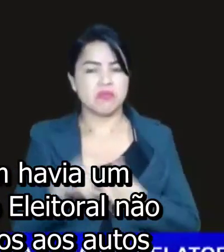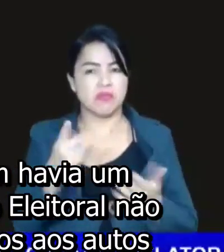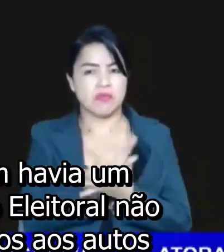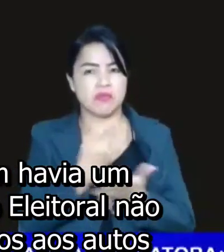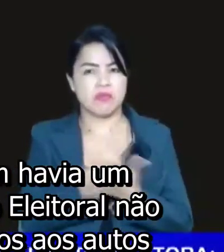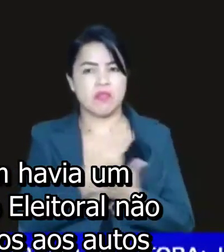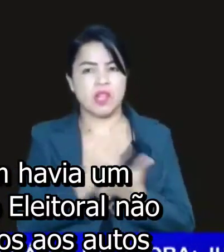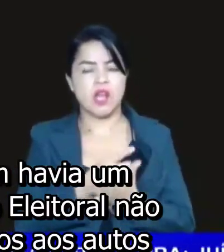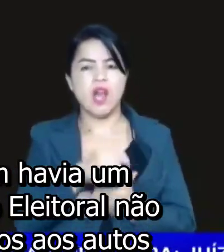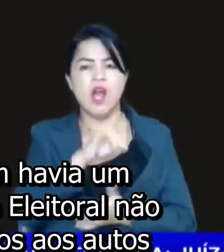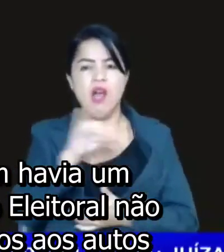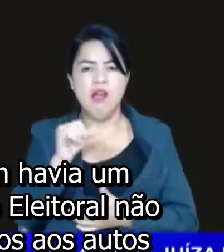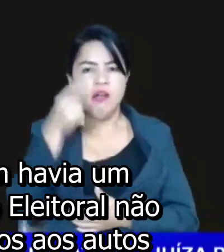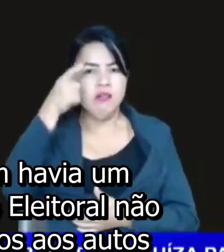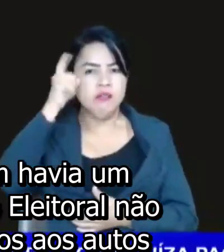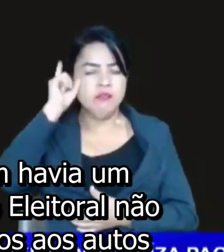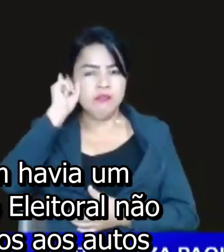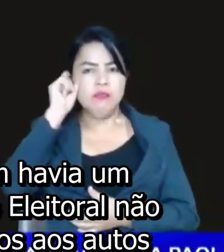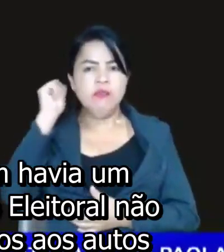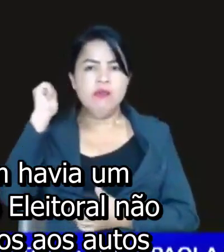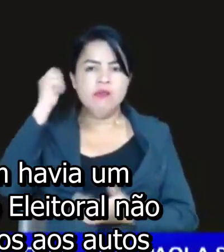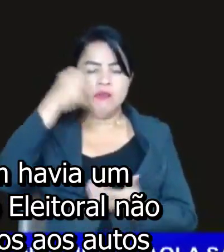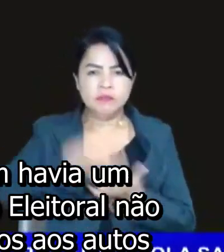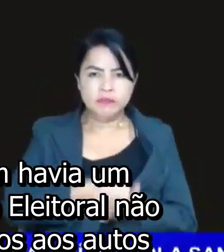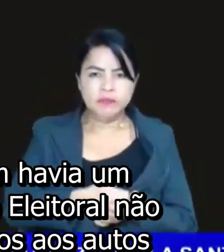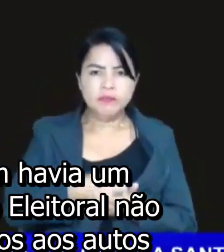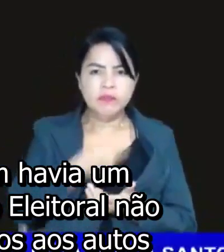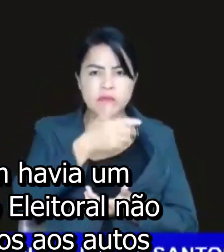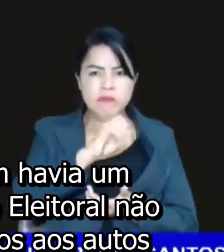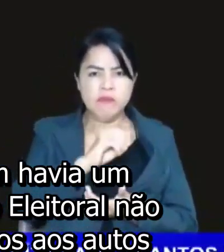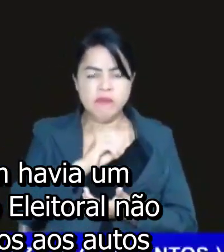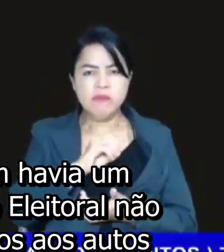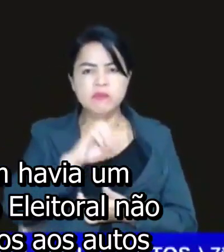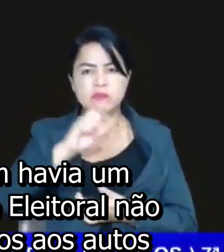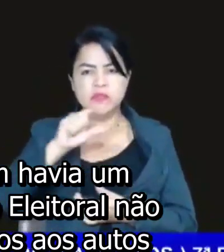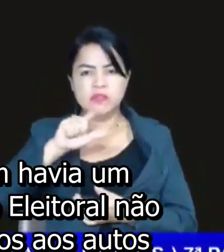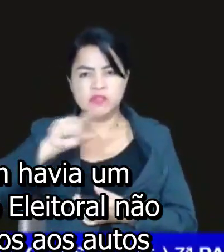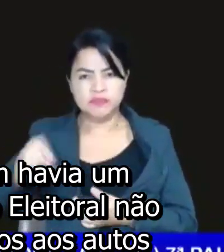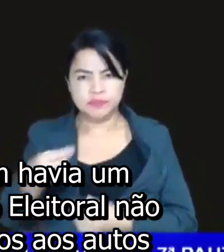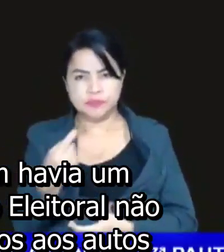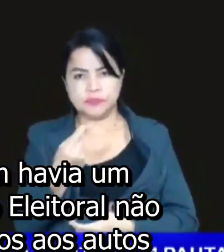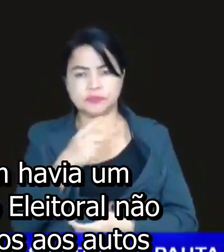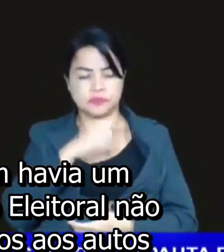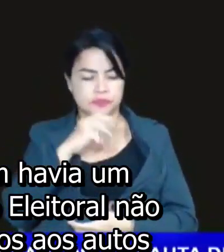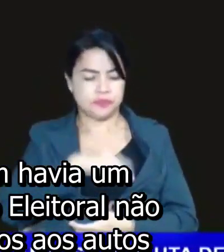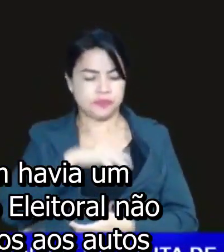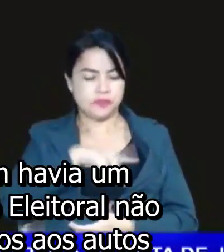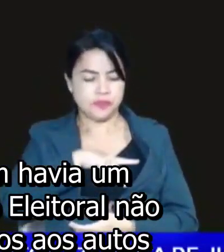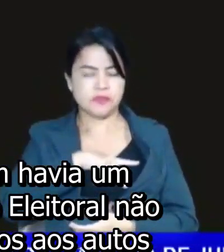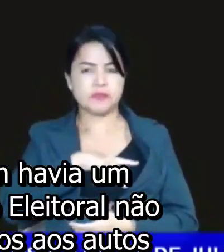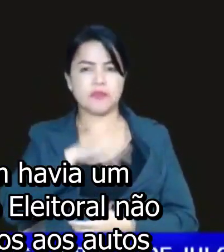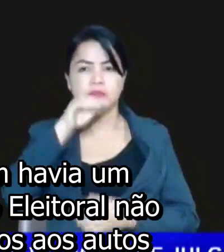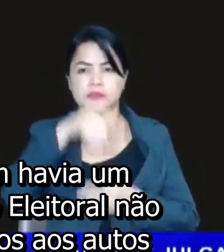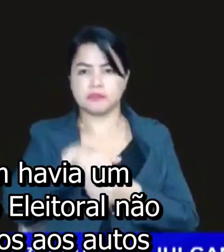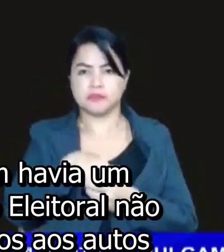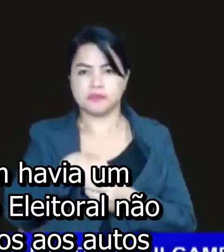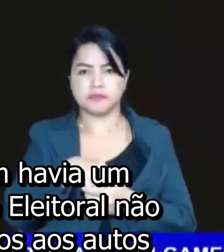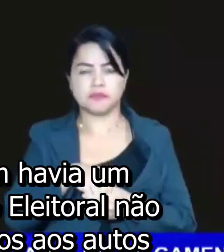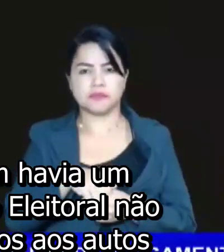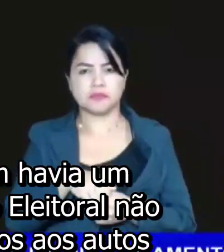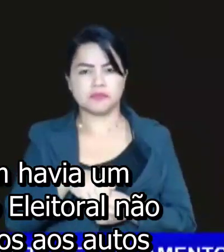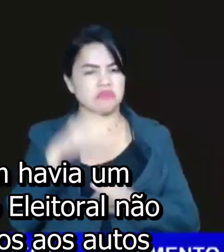dia de ontem havia um pagamento de R$20 mil, ao ver do Ministério Público Eleitoral não